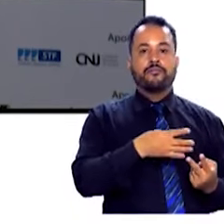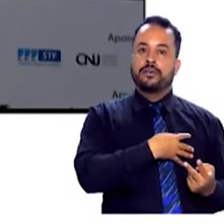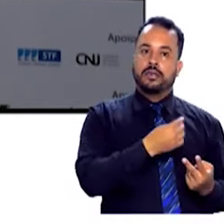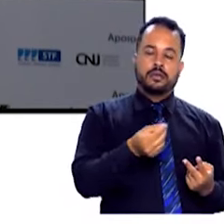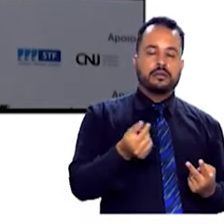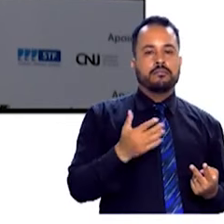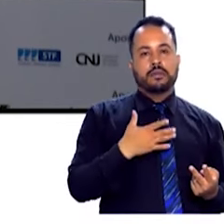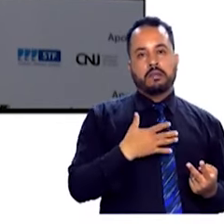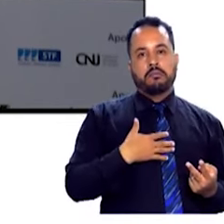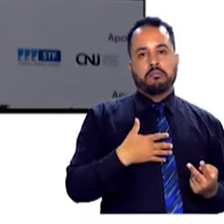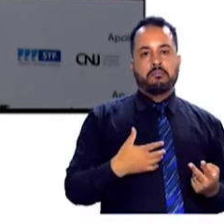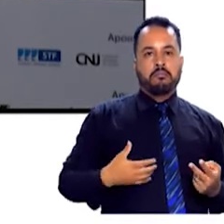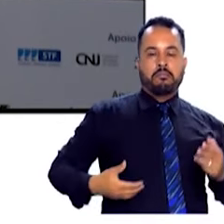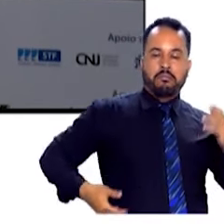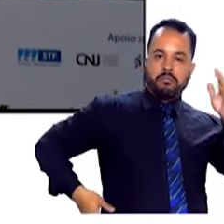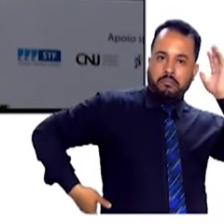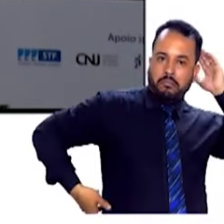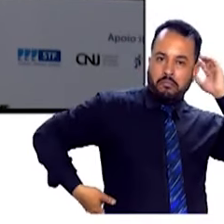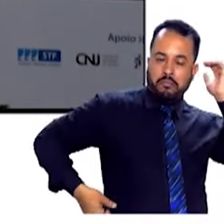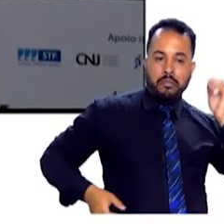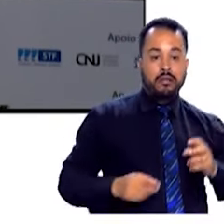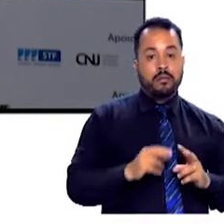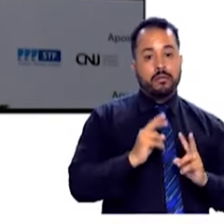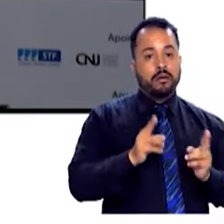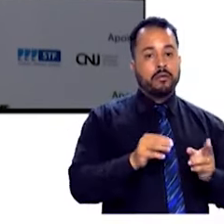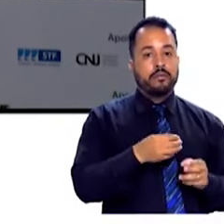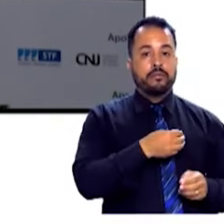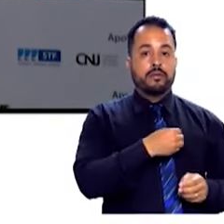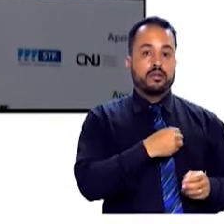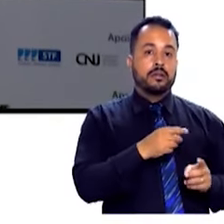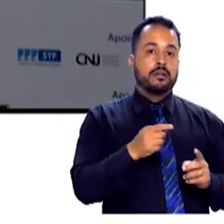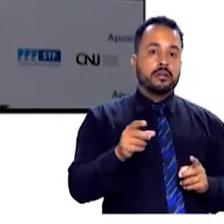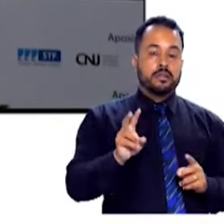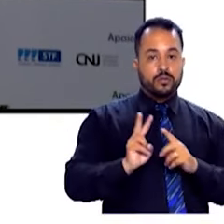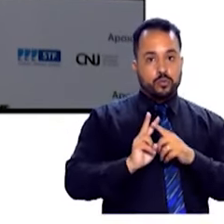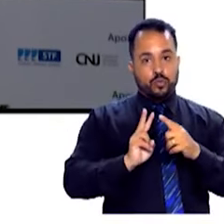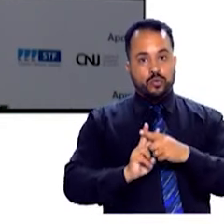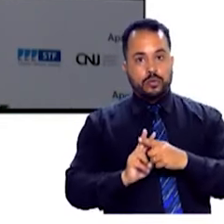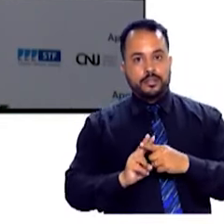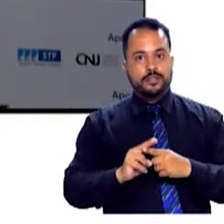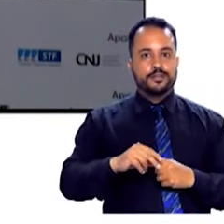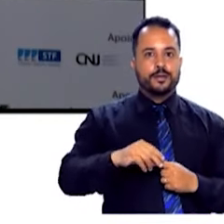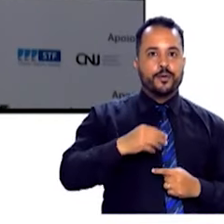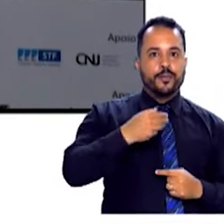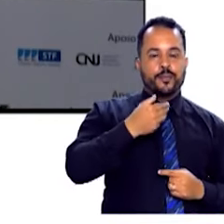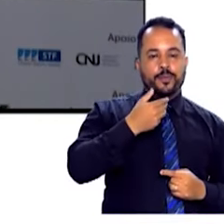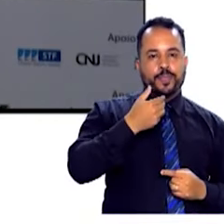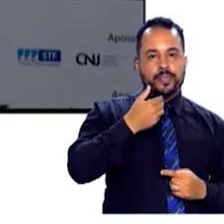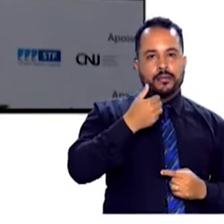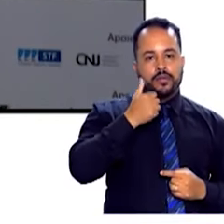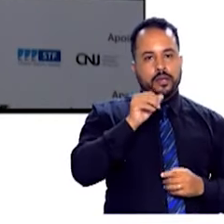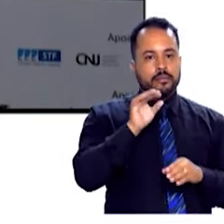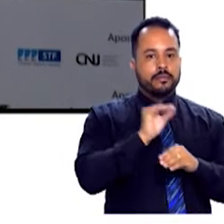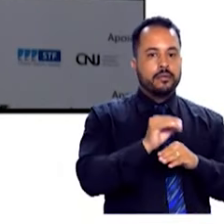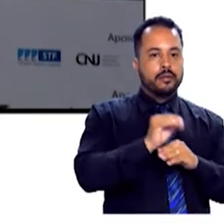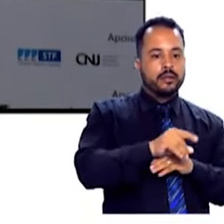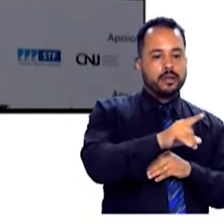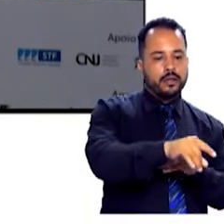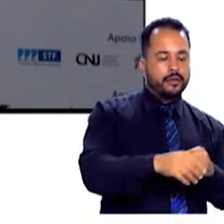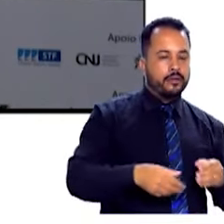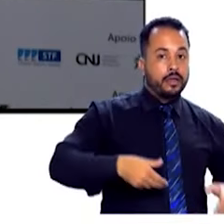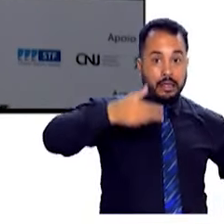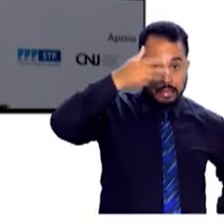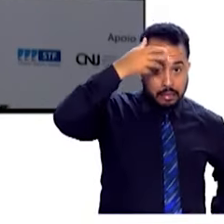filhas elas tinham duas suítes duas babás e eram tratadas como